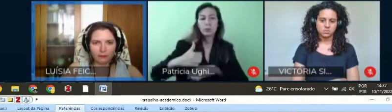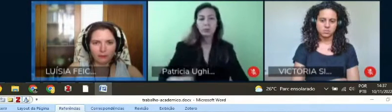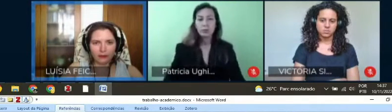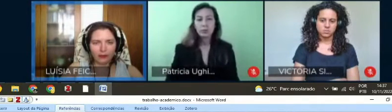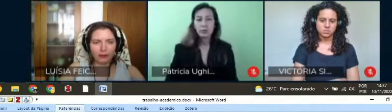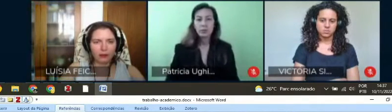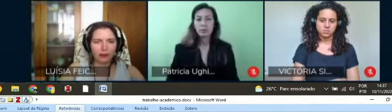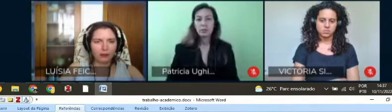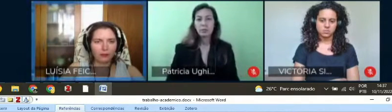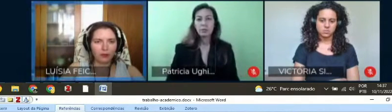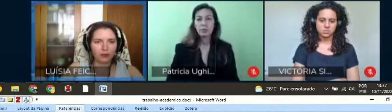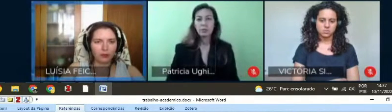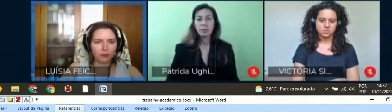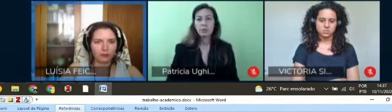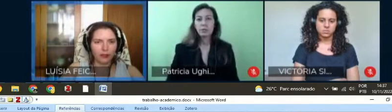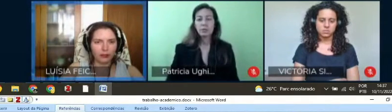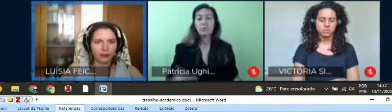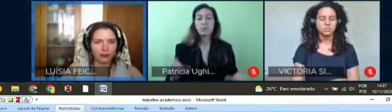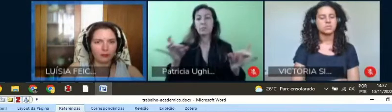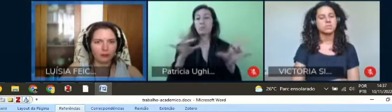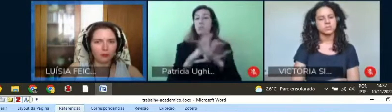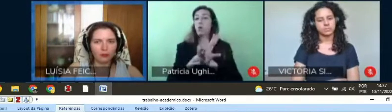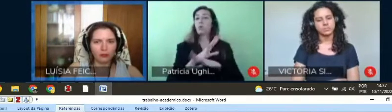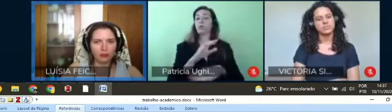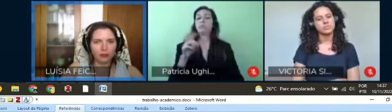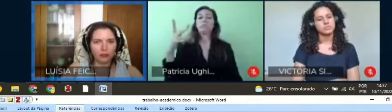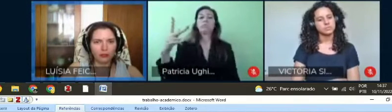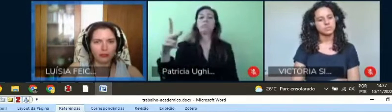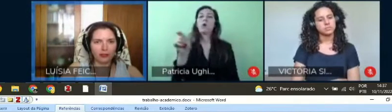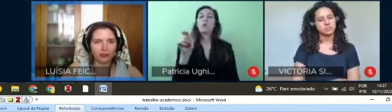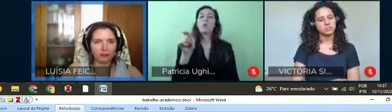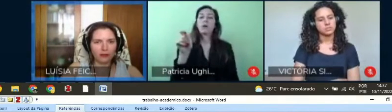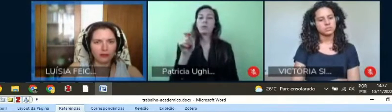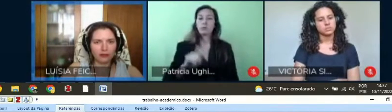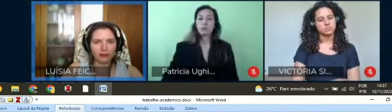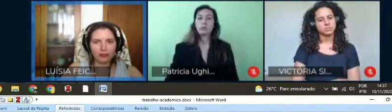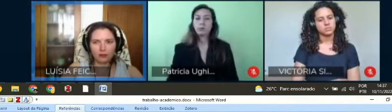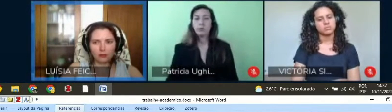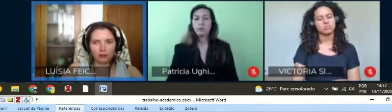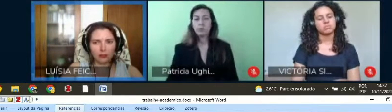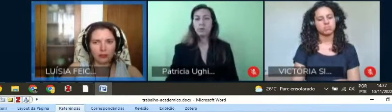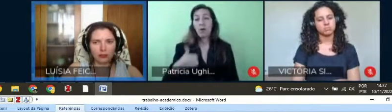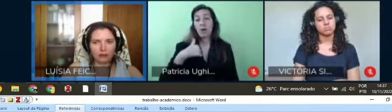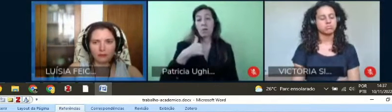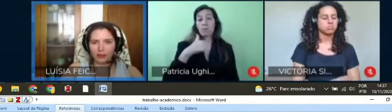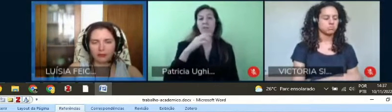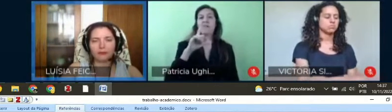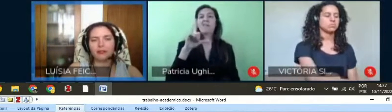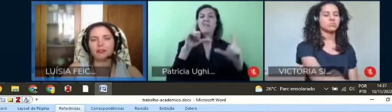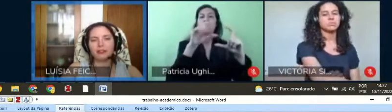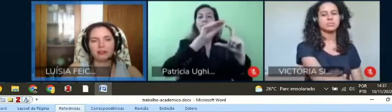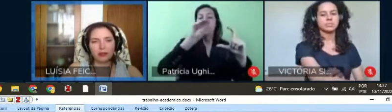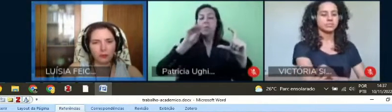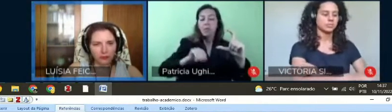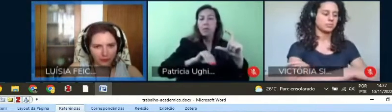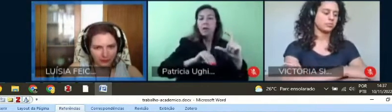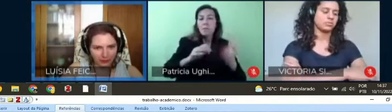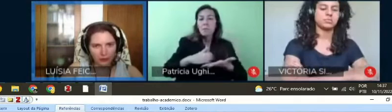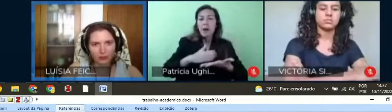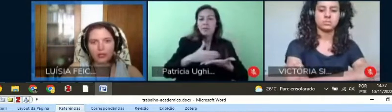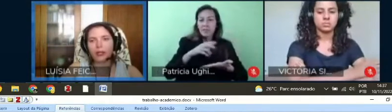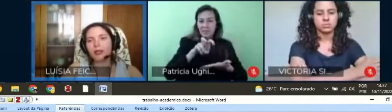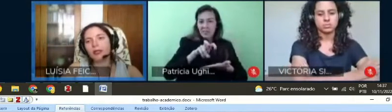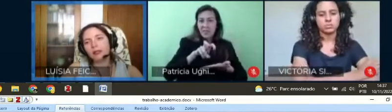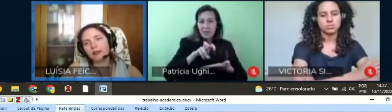inteiro e pronto, ó, ela já mudou. Já está lá na página 5 e, quer dizer, já está como